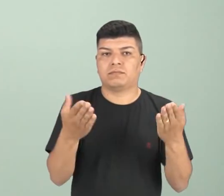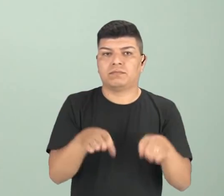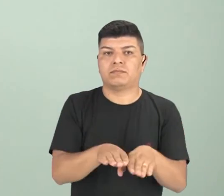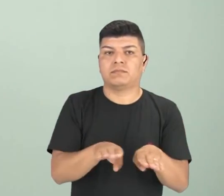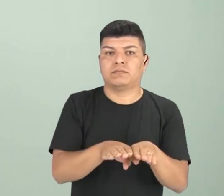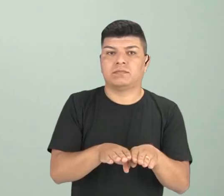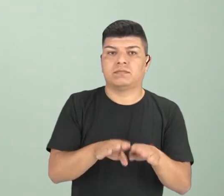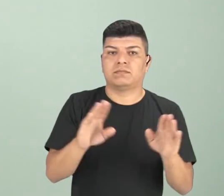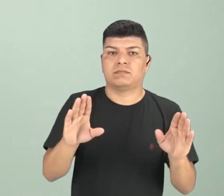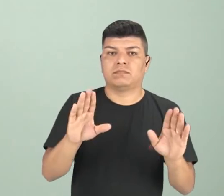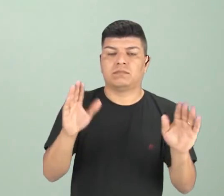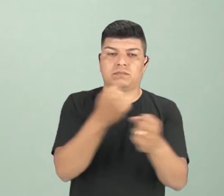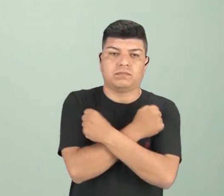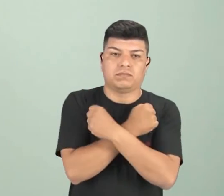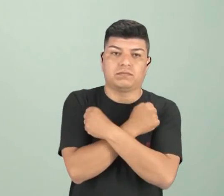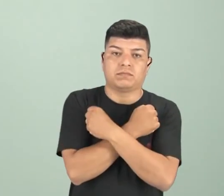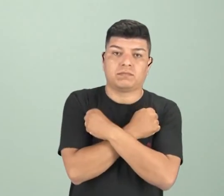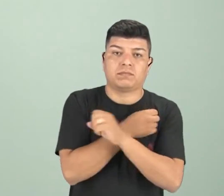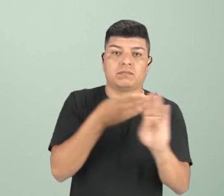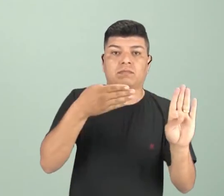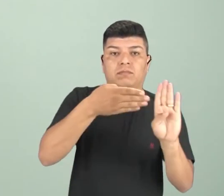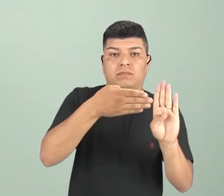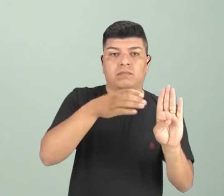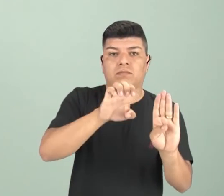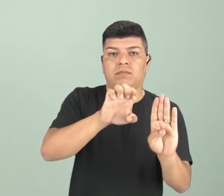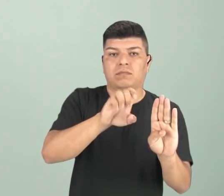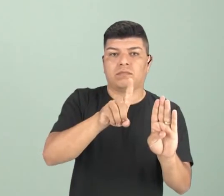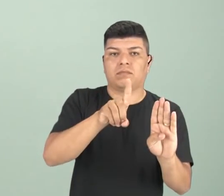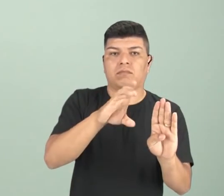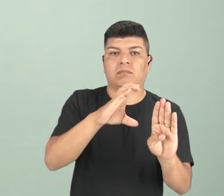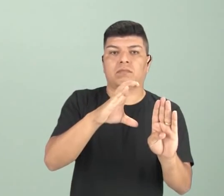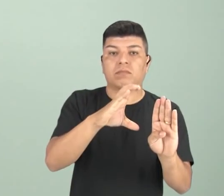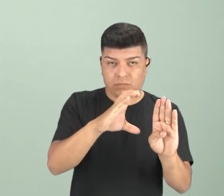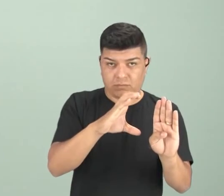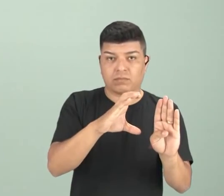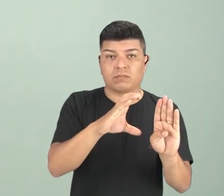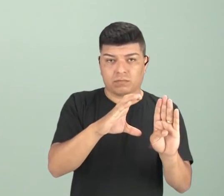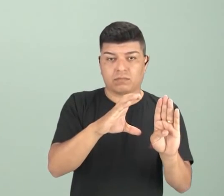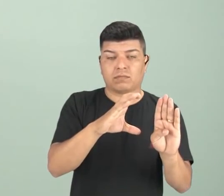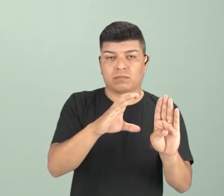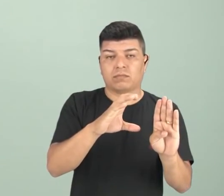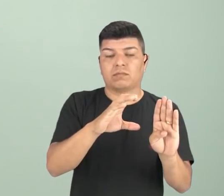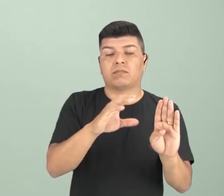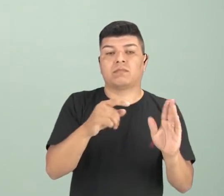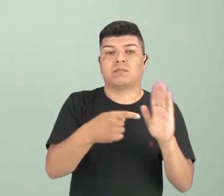bom? Então fica um forte abraço, acesse a nossa plataforma